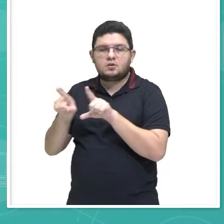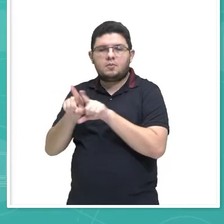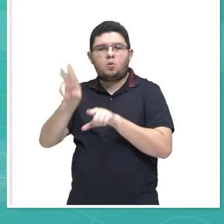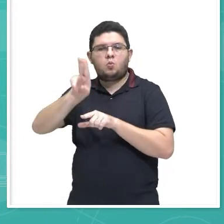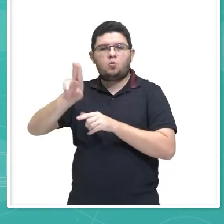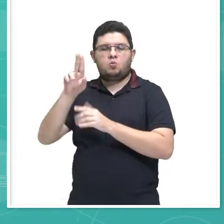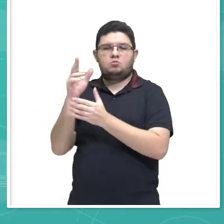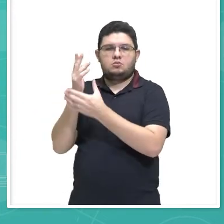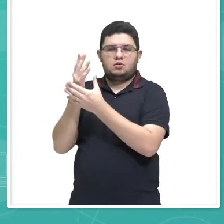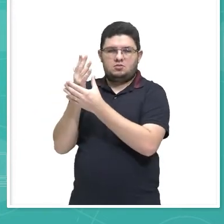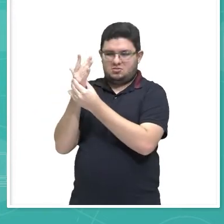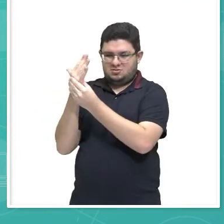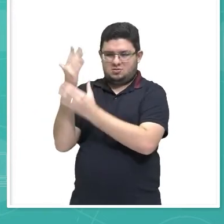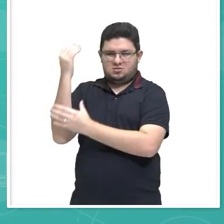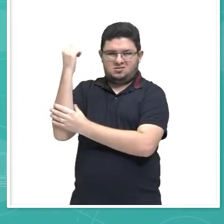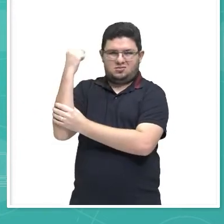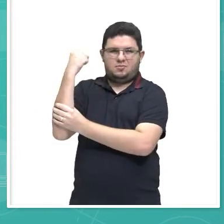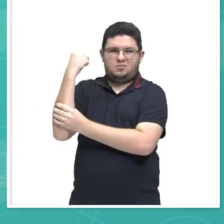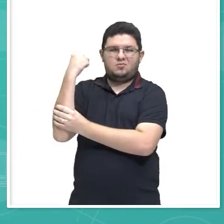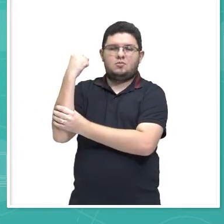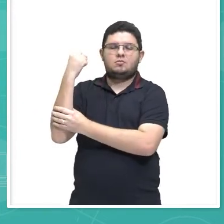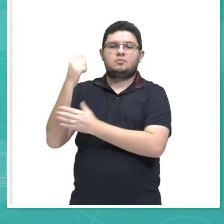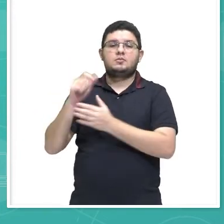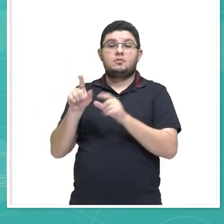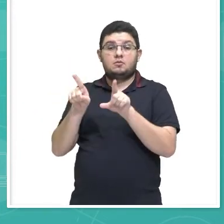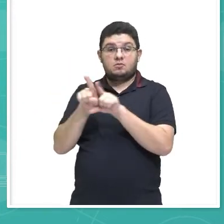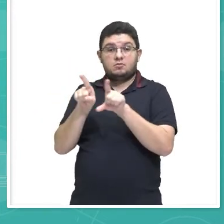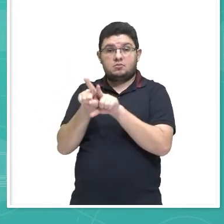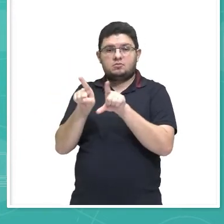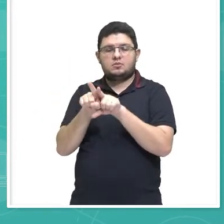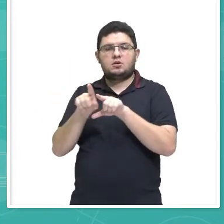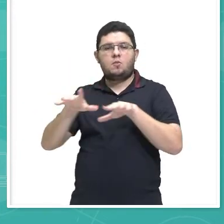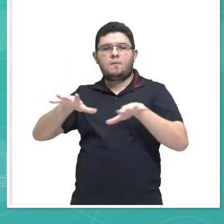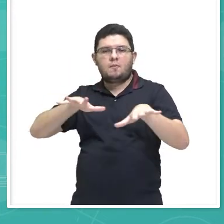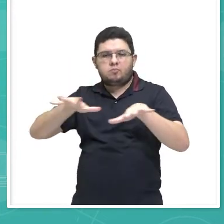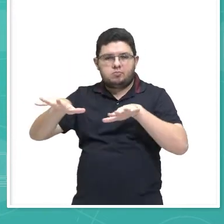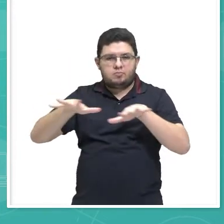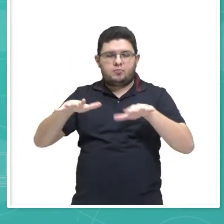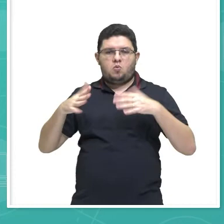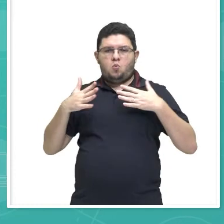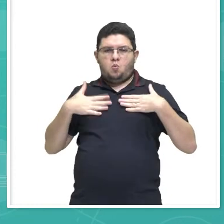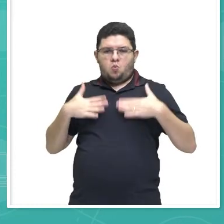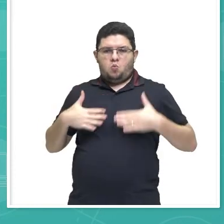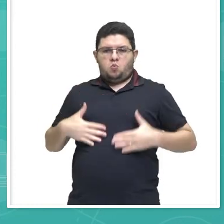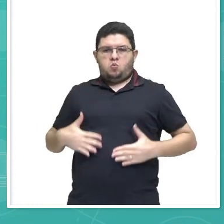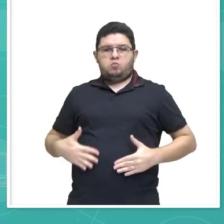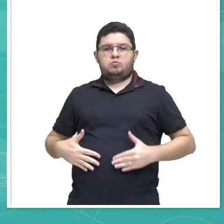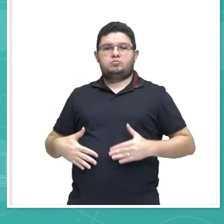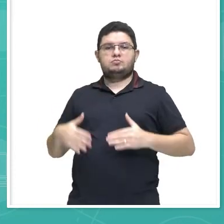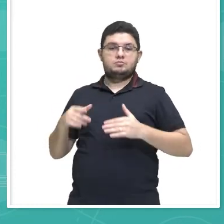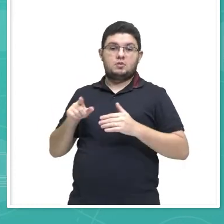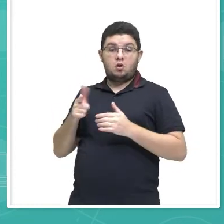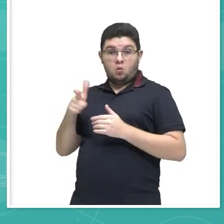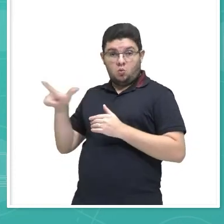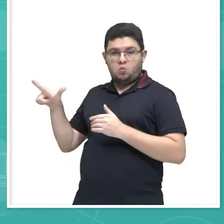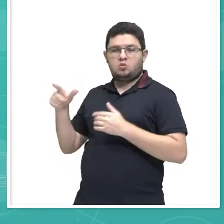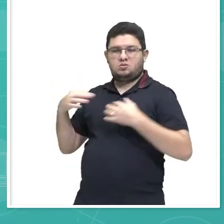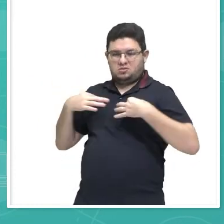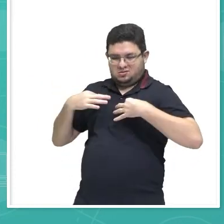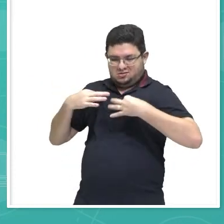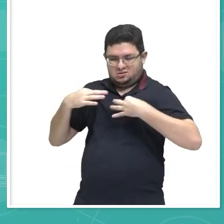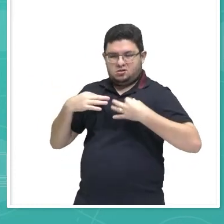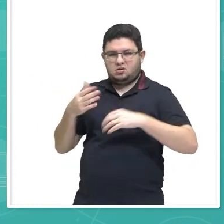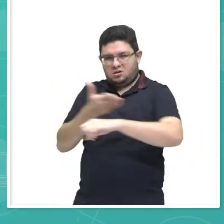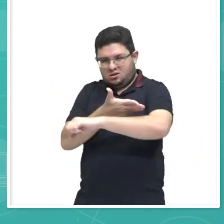braço. Tá? Mas, juntamente com isso, existe um balanço do corpo inteiro, que faz com que o outro não consiga resistir